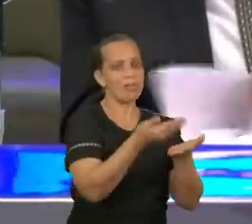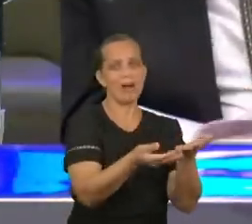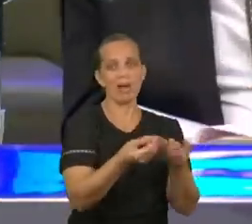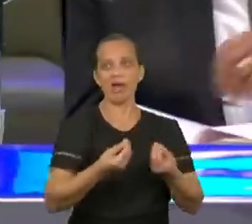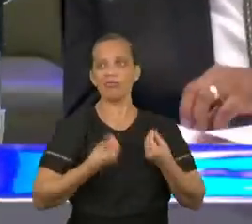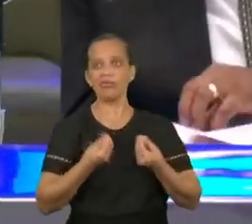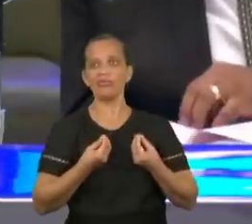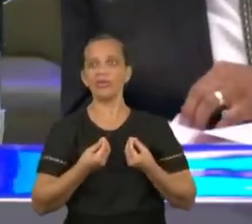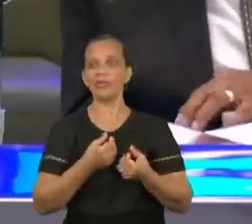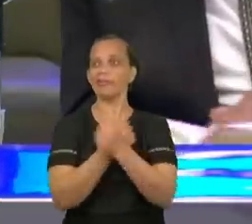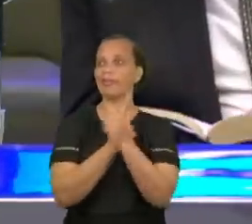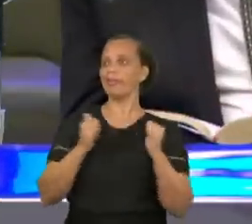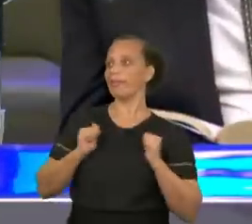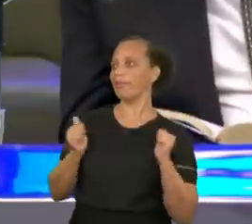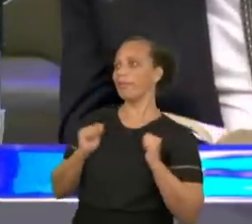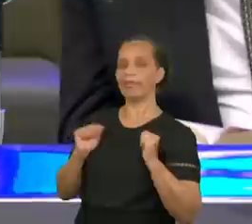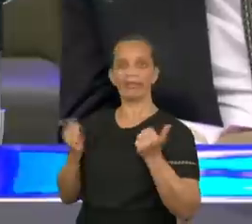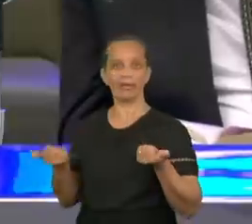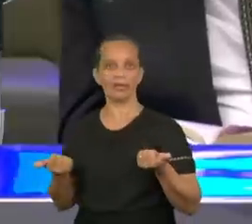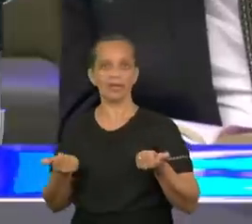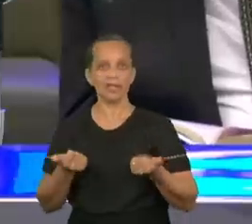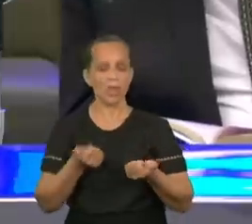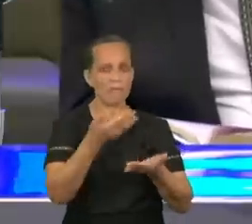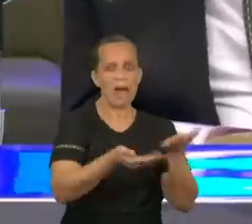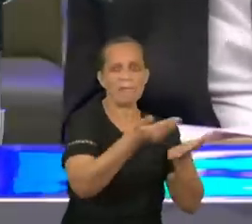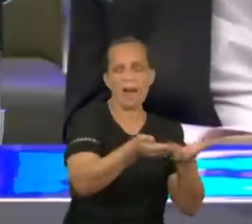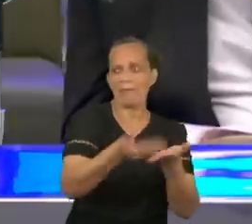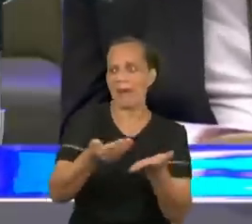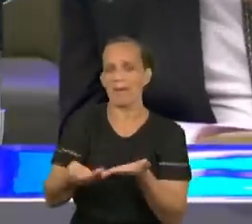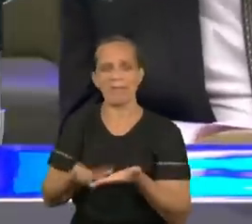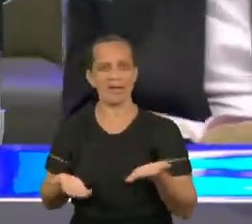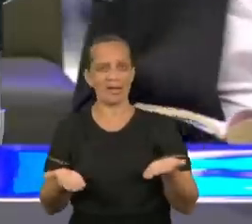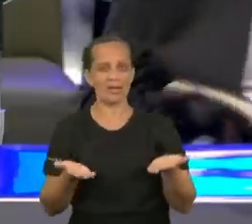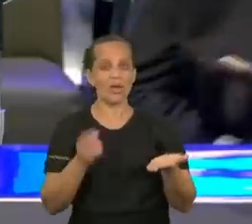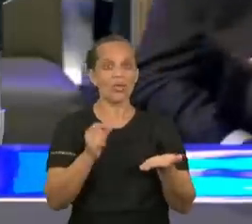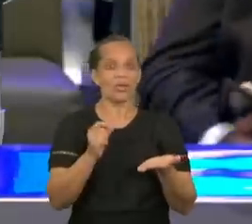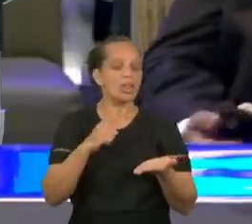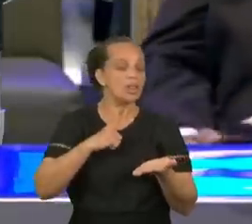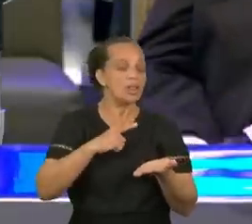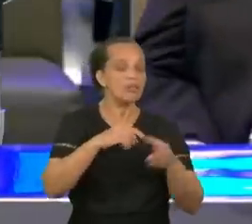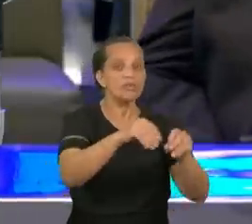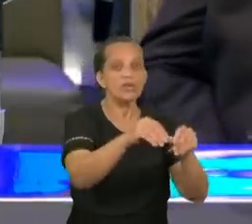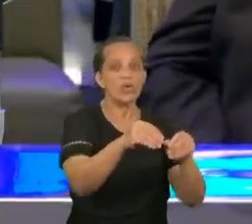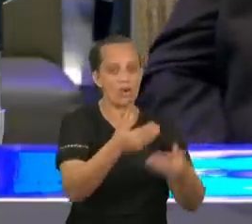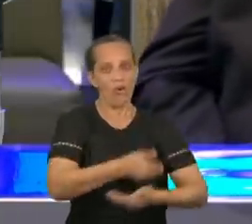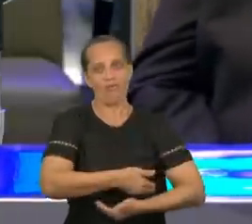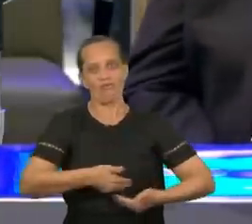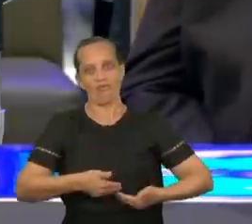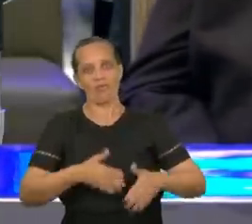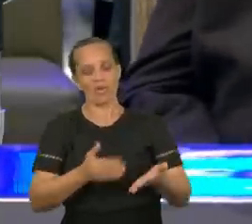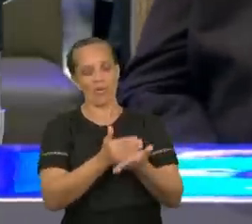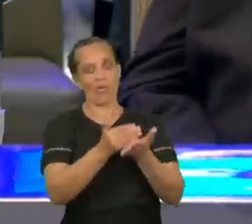quê dissolutamente e havendo ele gastado tudo ouve naquela terra uma grande fome e